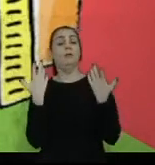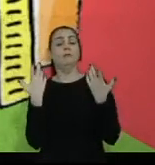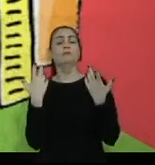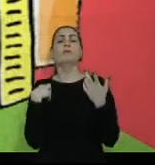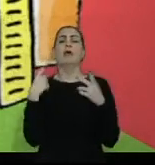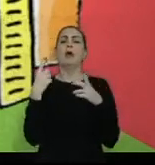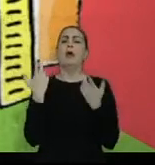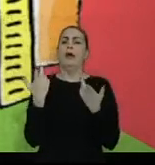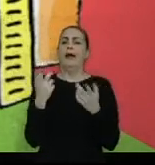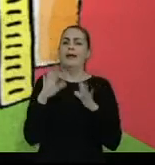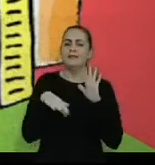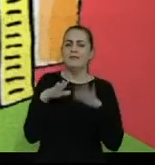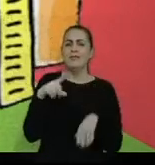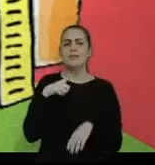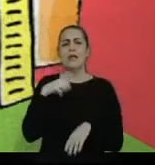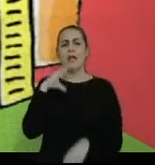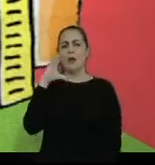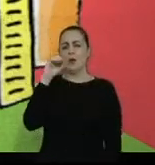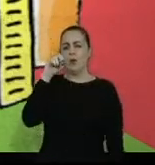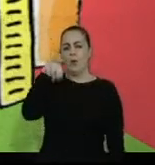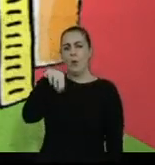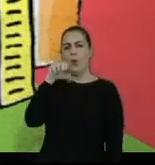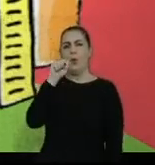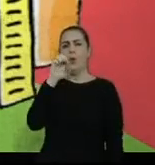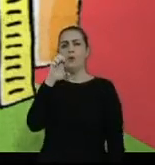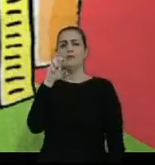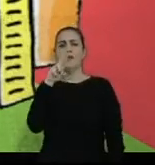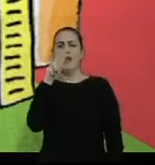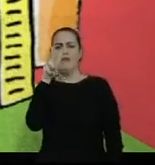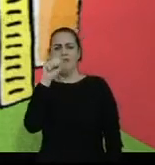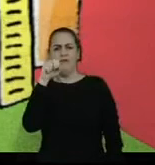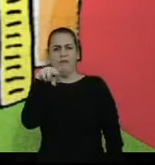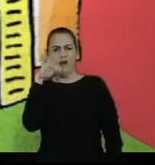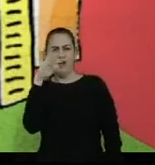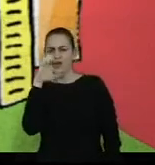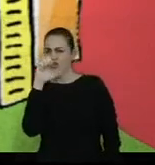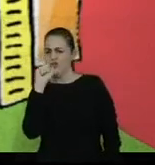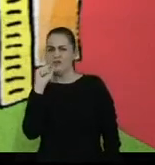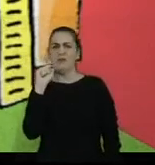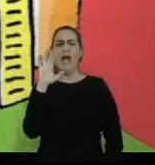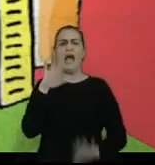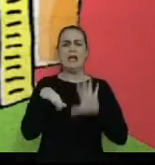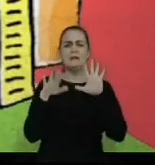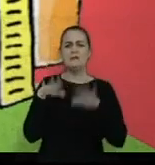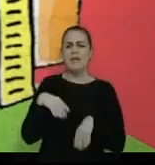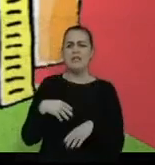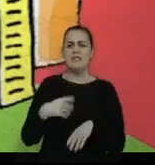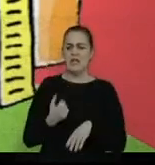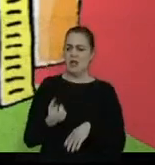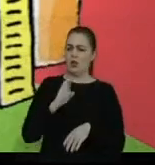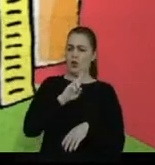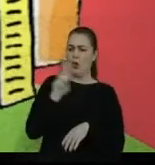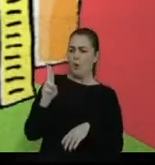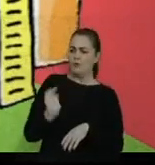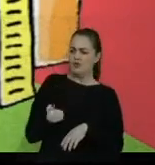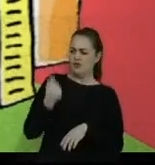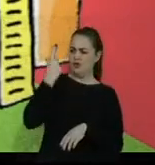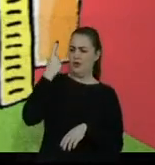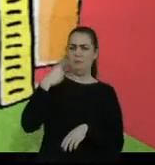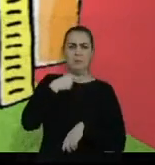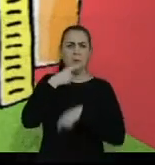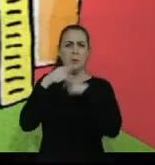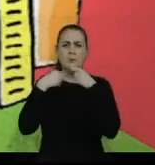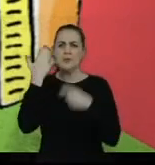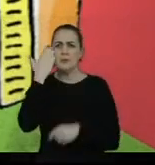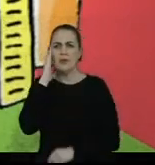nomes estranhos que a gente mal consegue ler, siglas. Então, é fugir mais desses alimentos industrializados e correr mais para os alimentos